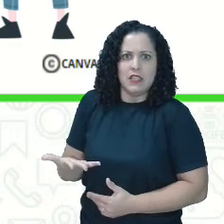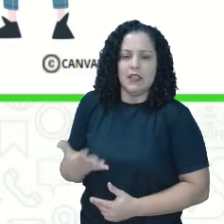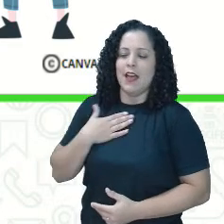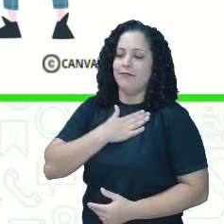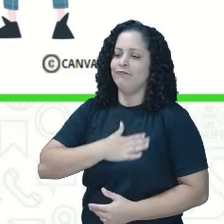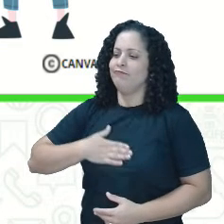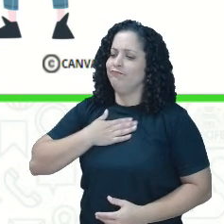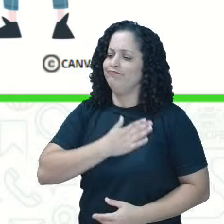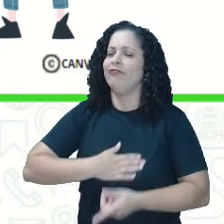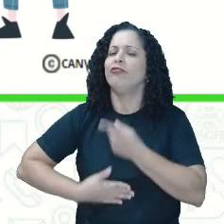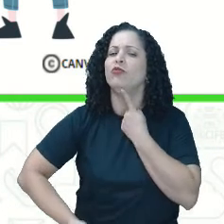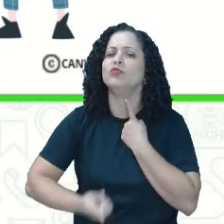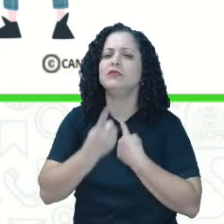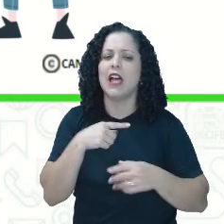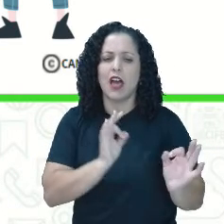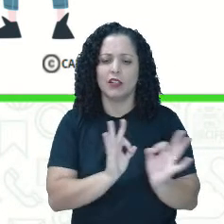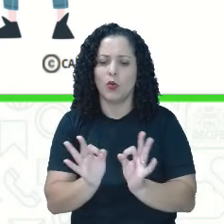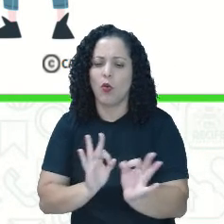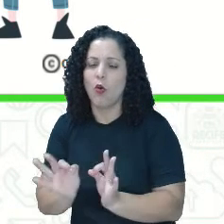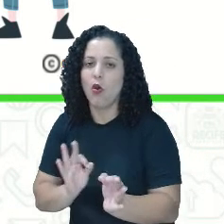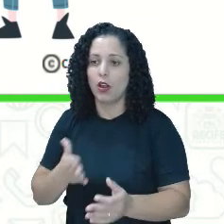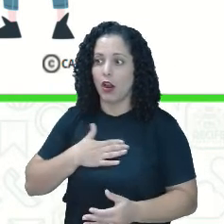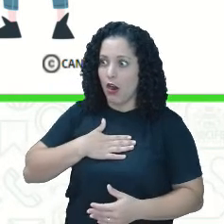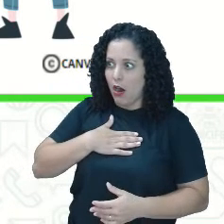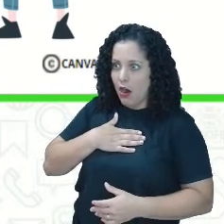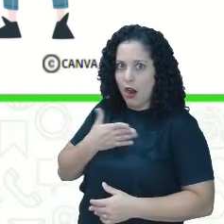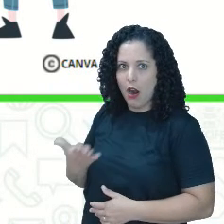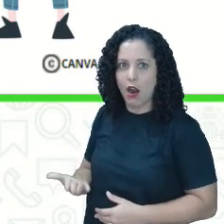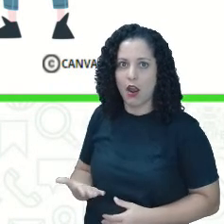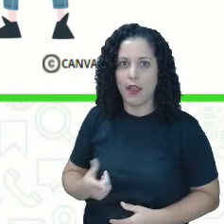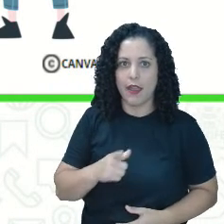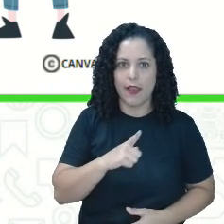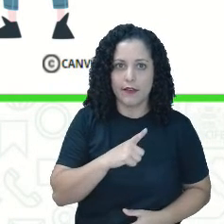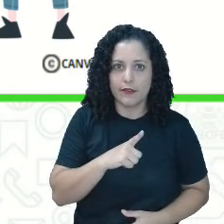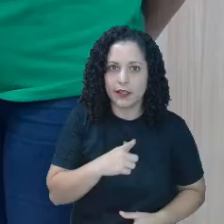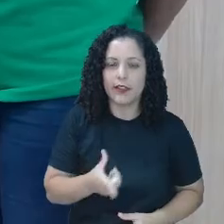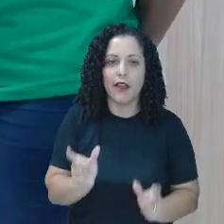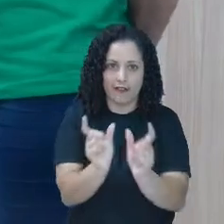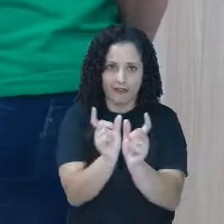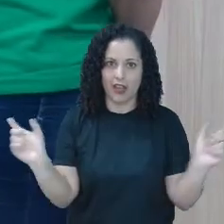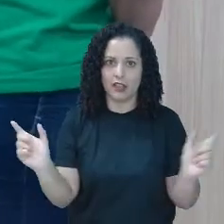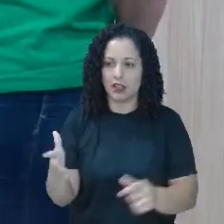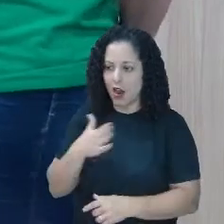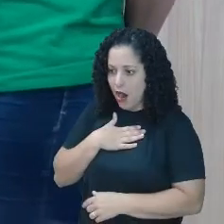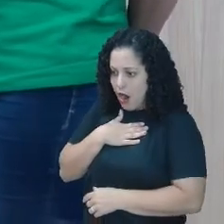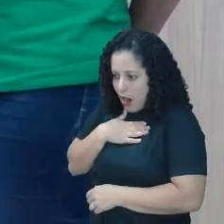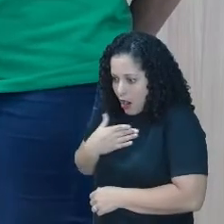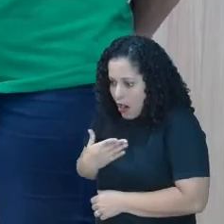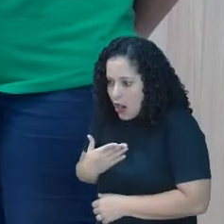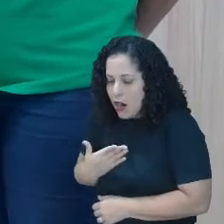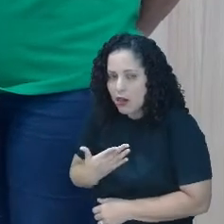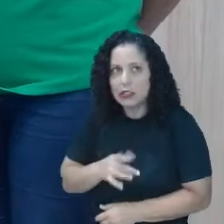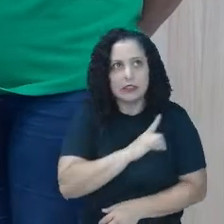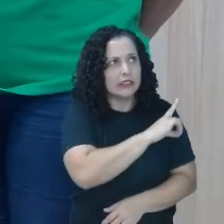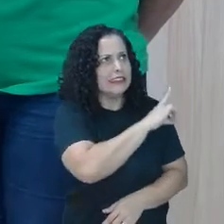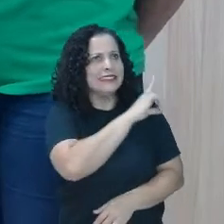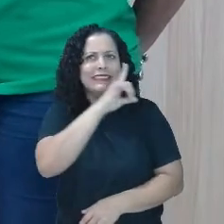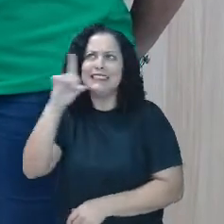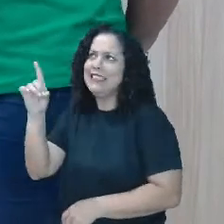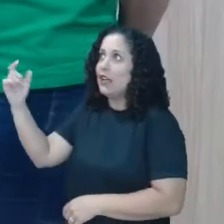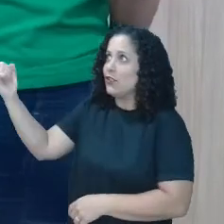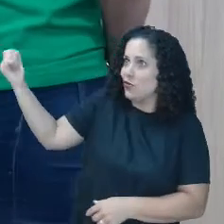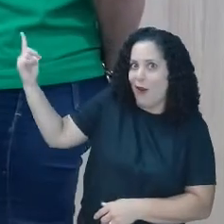desejo, susto, ordem, entusiasmo, espanto. Que horror, não é, gente? Que dia